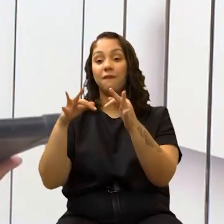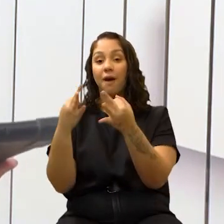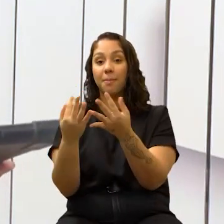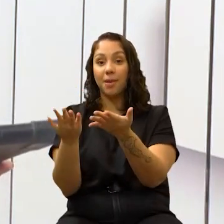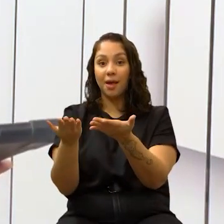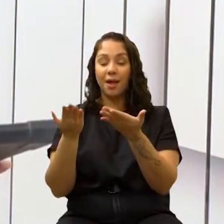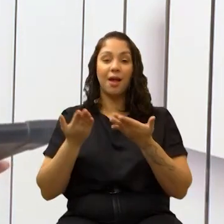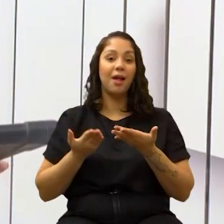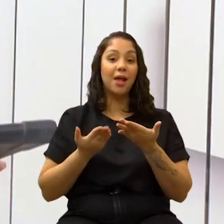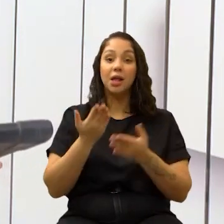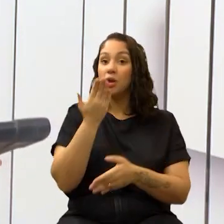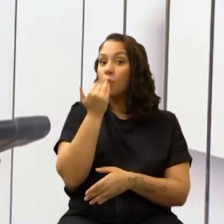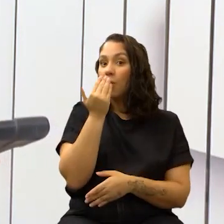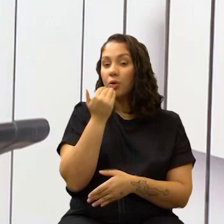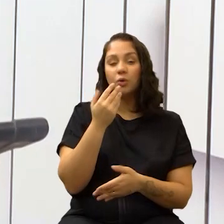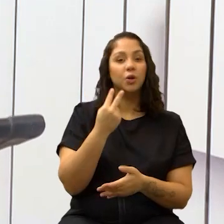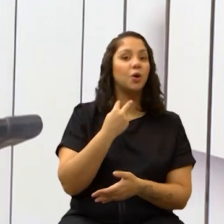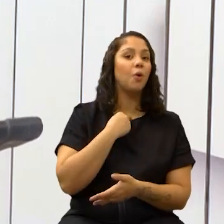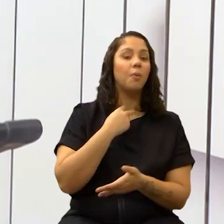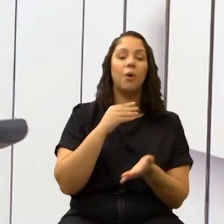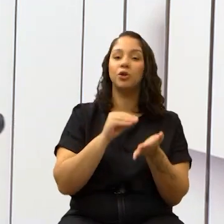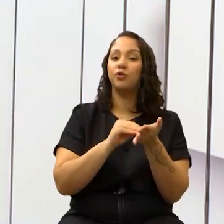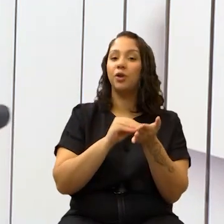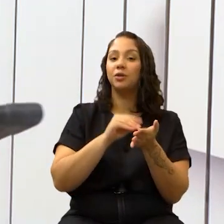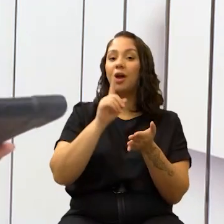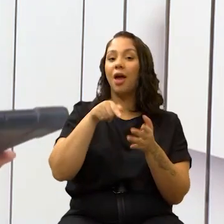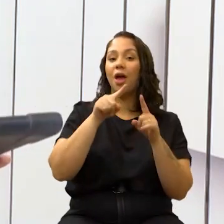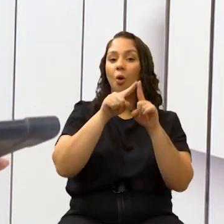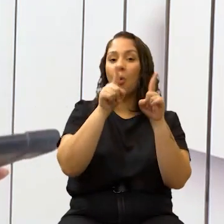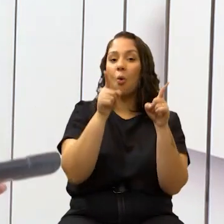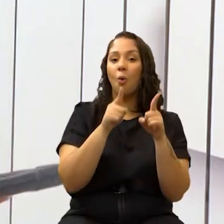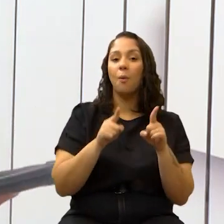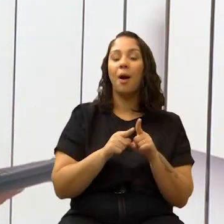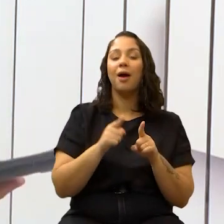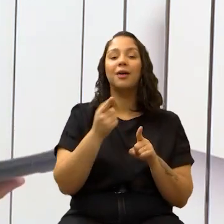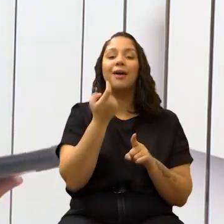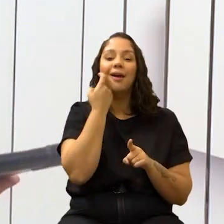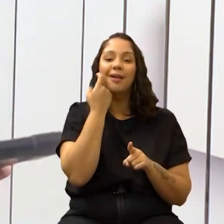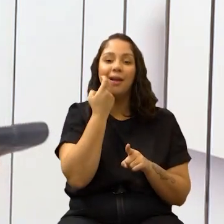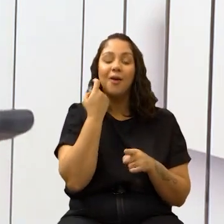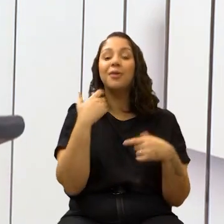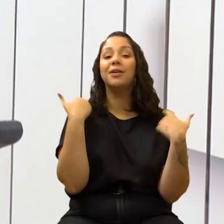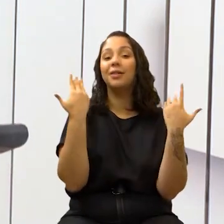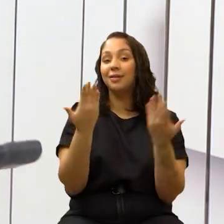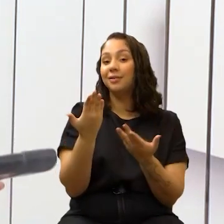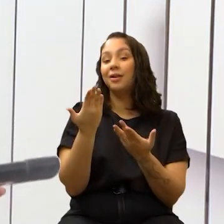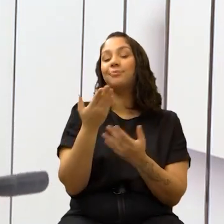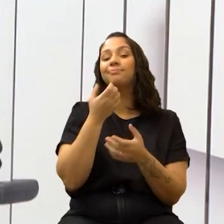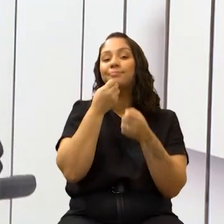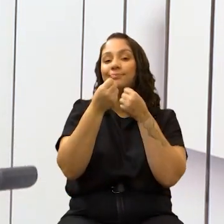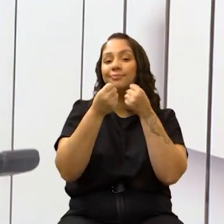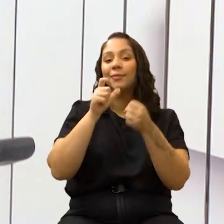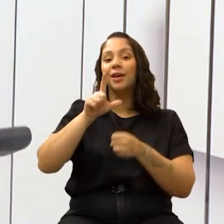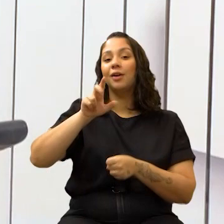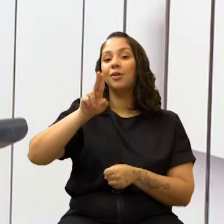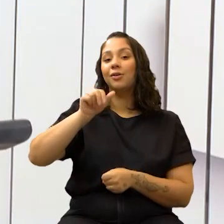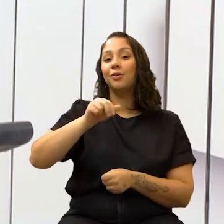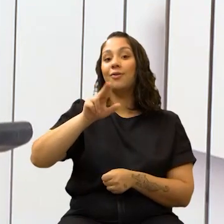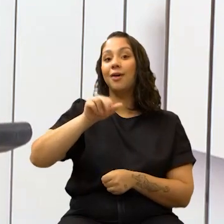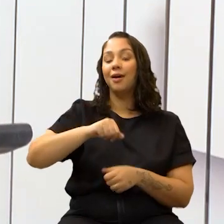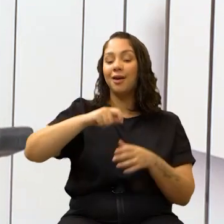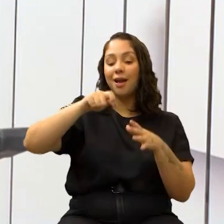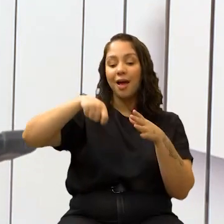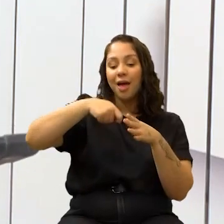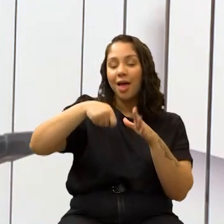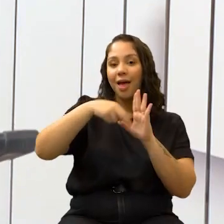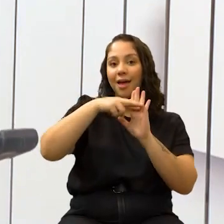mais se você for receber a família. E uma das comidas que não pode faltar é o bacalhau. Por isso, a nossa repórter Luana